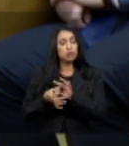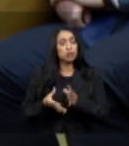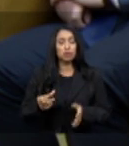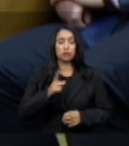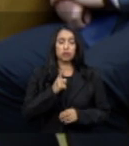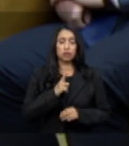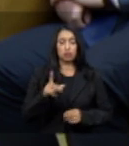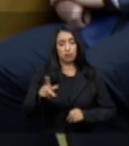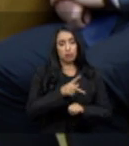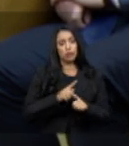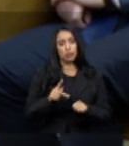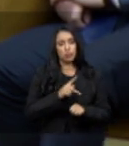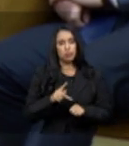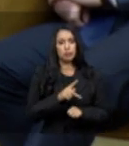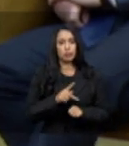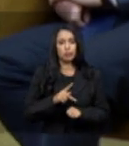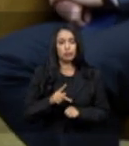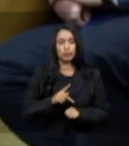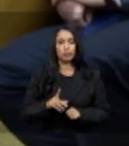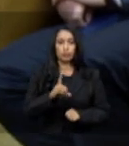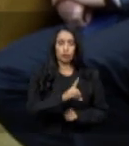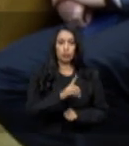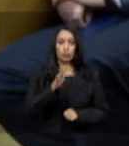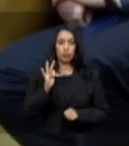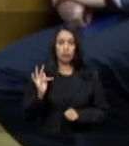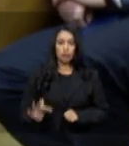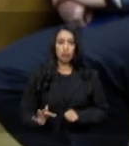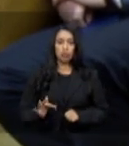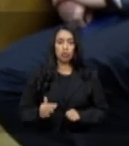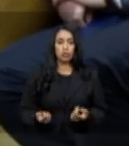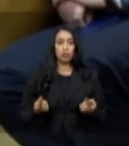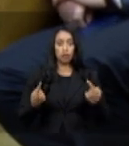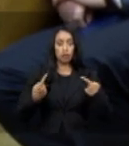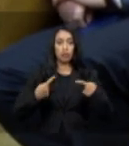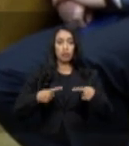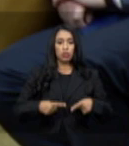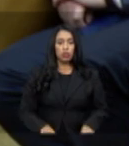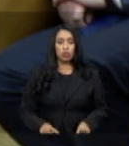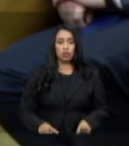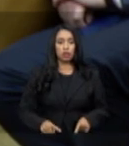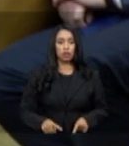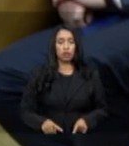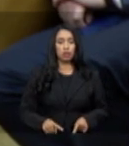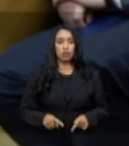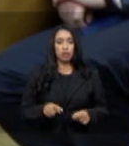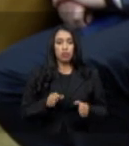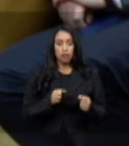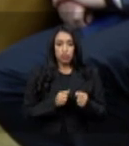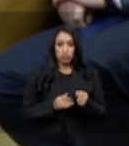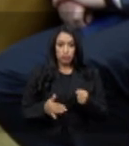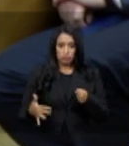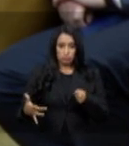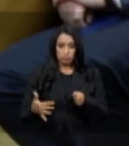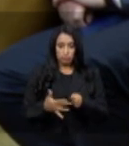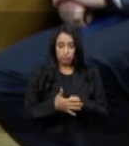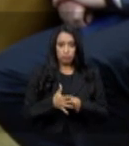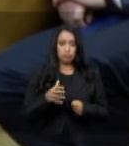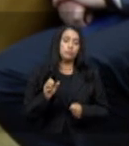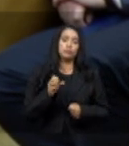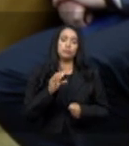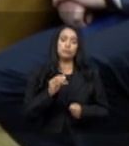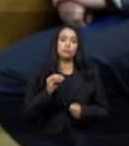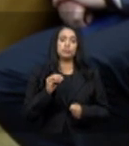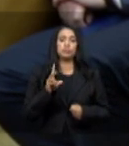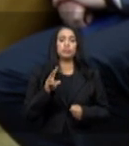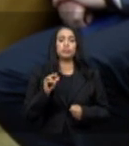vive o país o contexto atual que vive o distrito federal eu bati a sps epidemia de couve 19